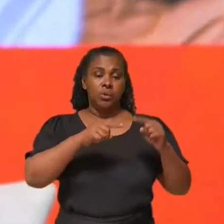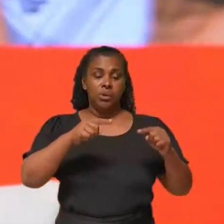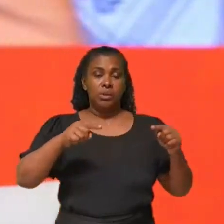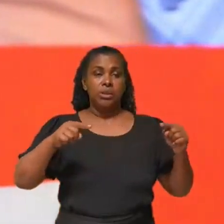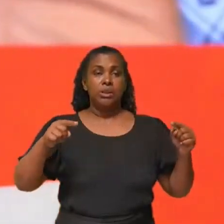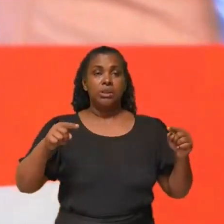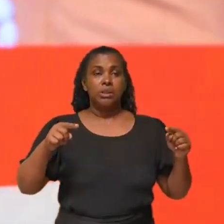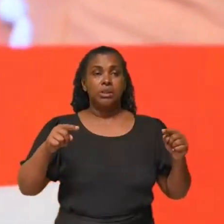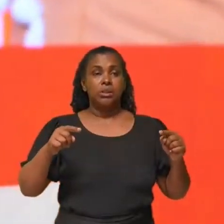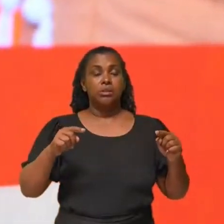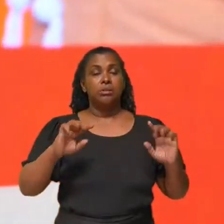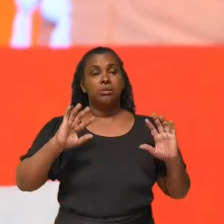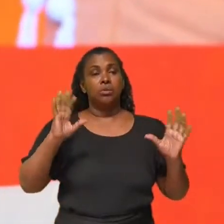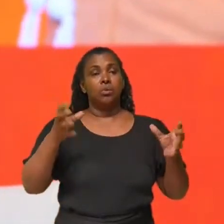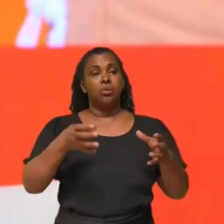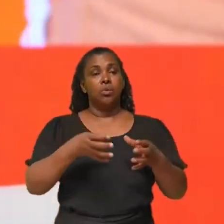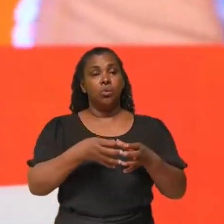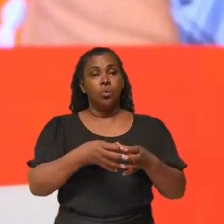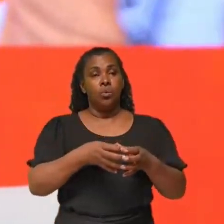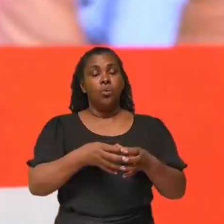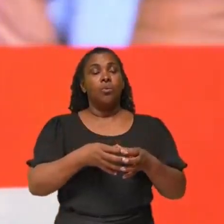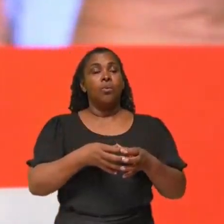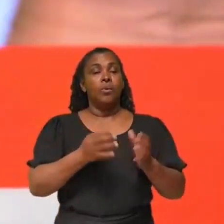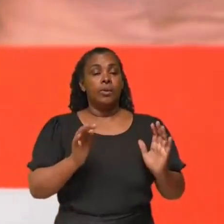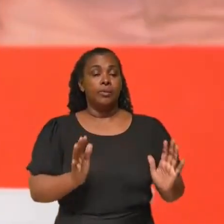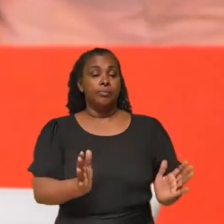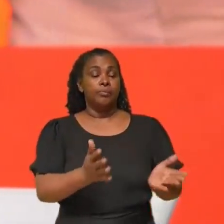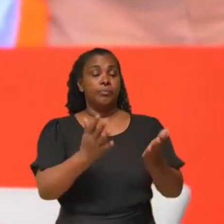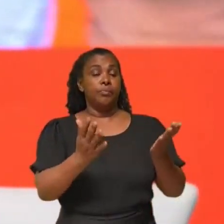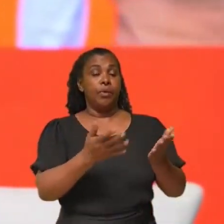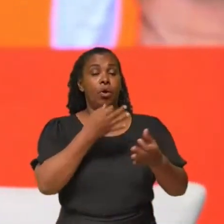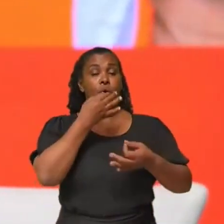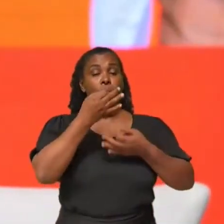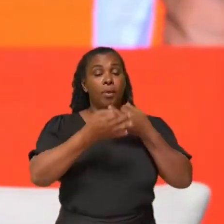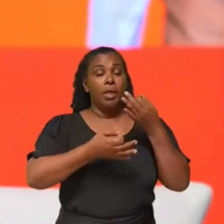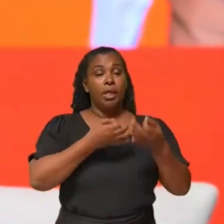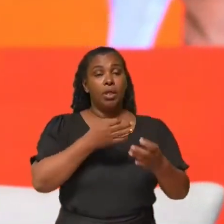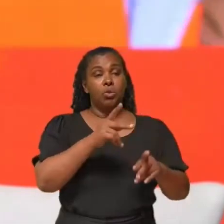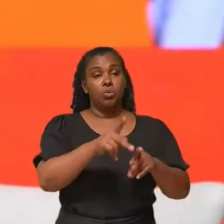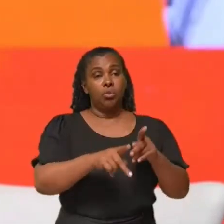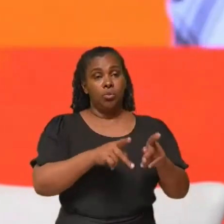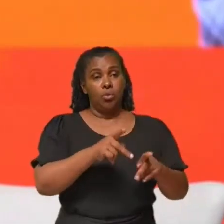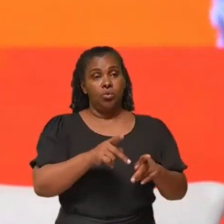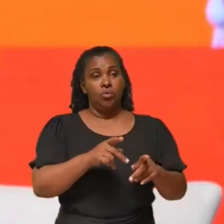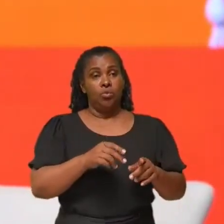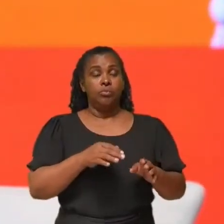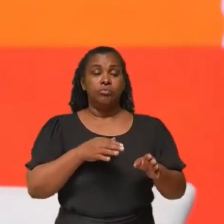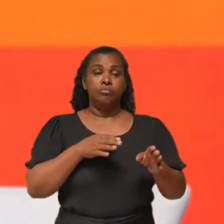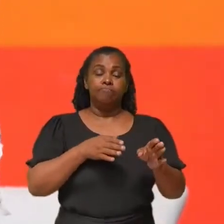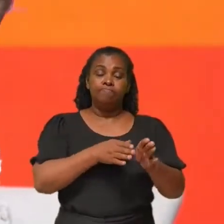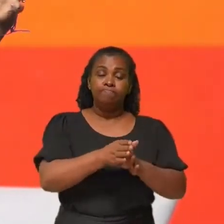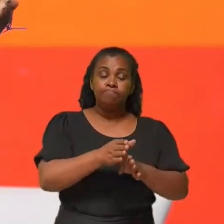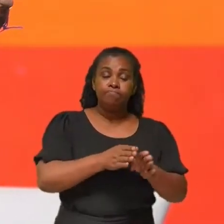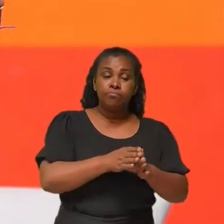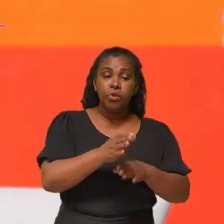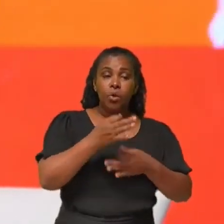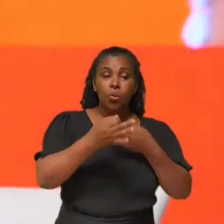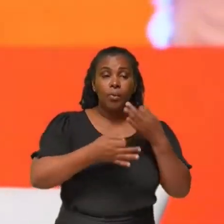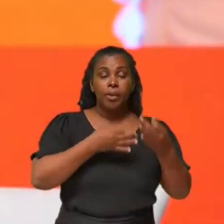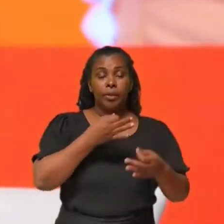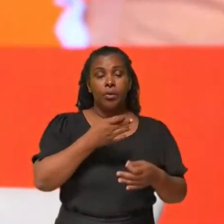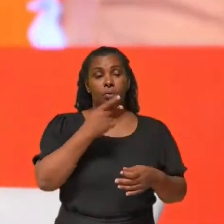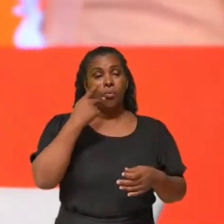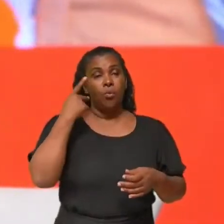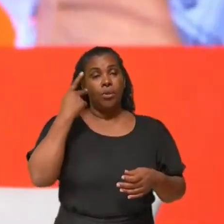uma opinião pública e formam uma opinião política. Então, este é um pouco do desafio